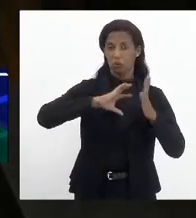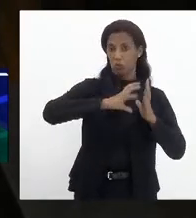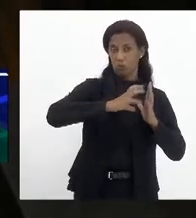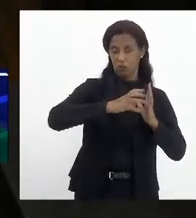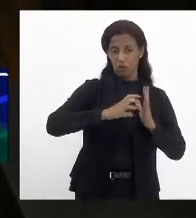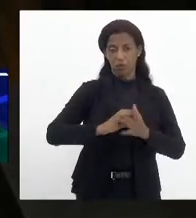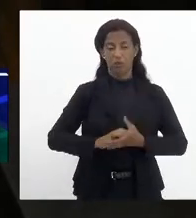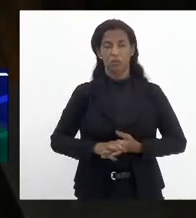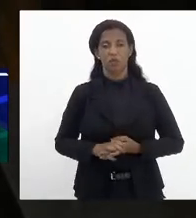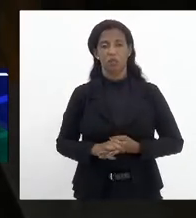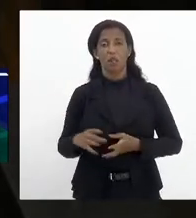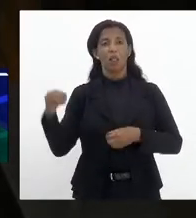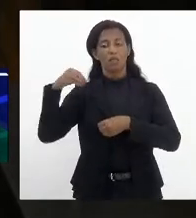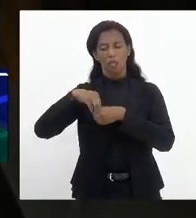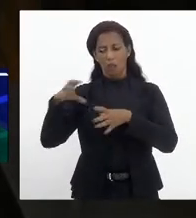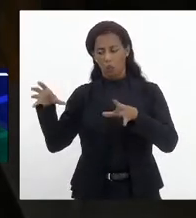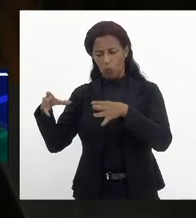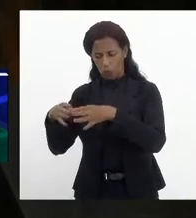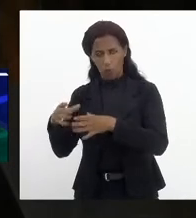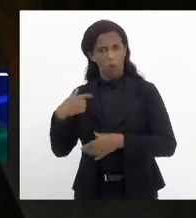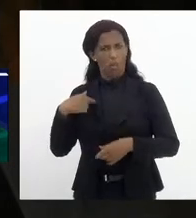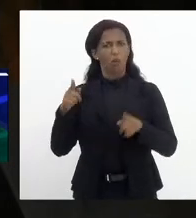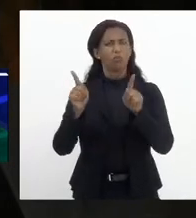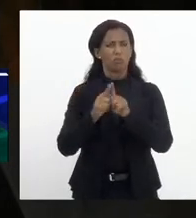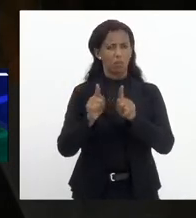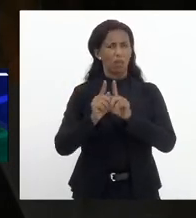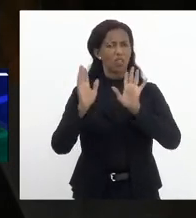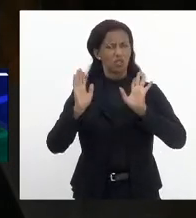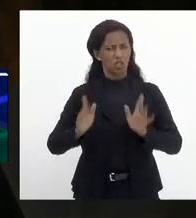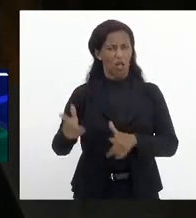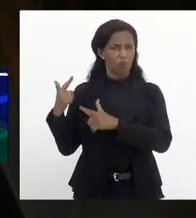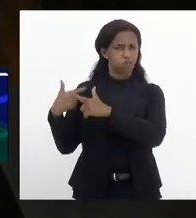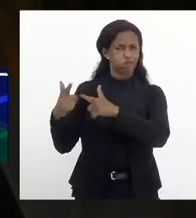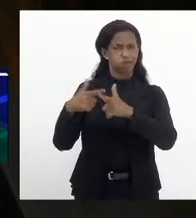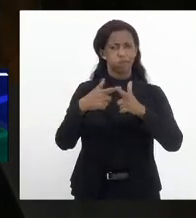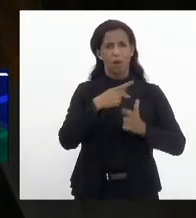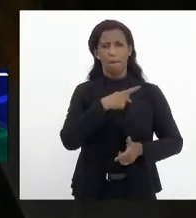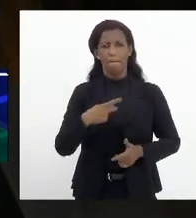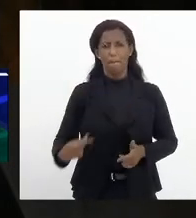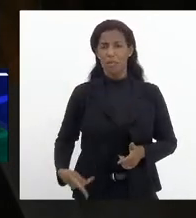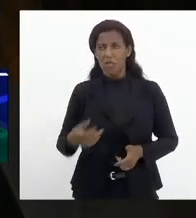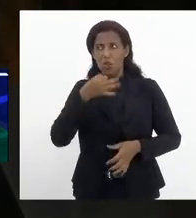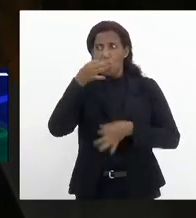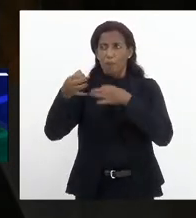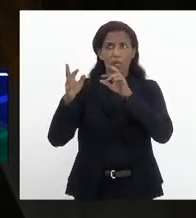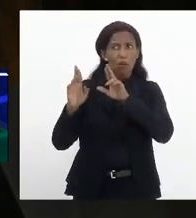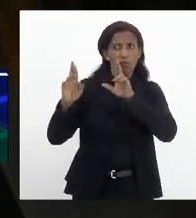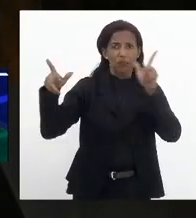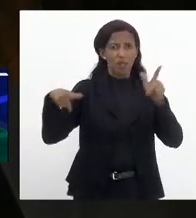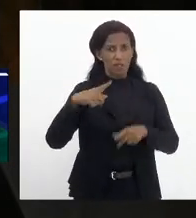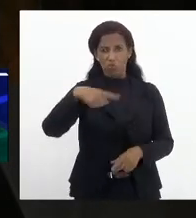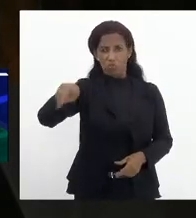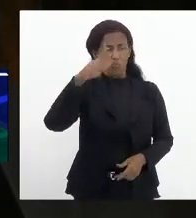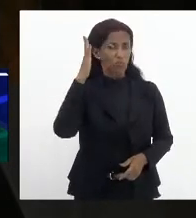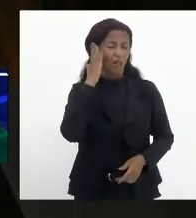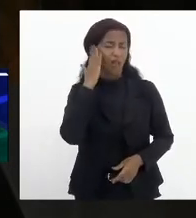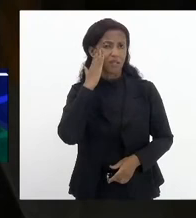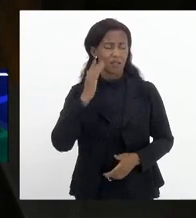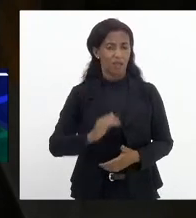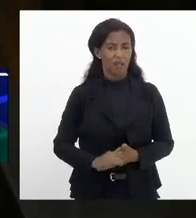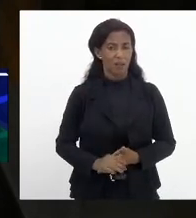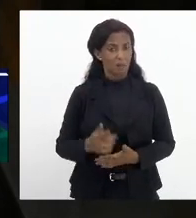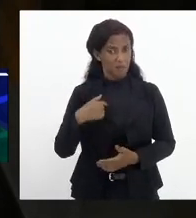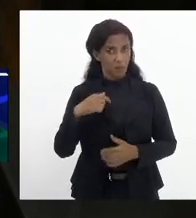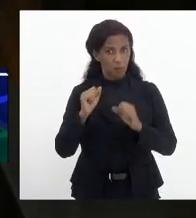partidos, dentro de grupos. Eu mesmo já divergi várias vezes do presidente Jair Bolsonaro e todo mundo sabe disso. Mas eu posso dizer